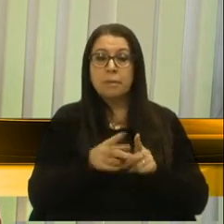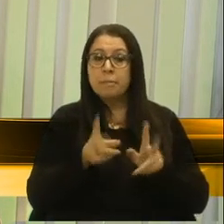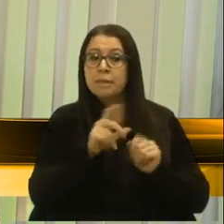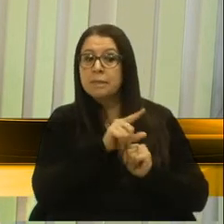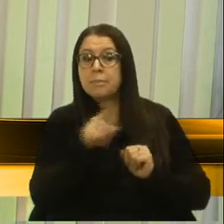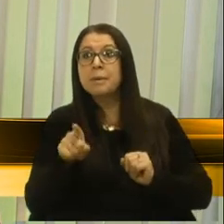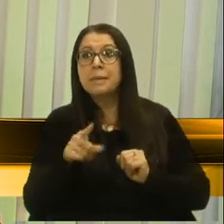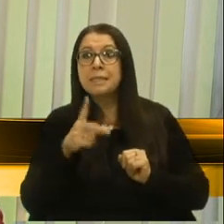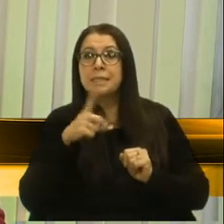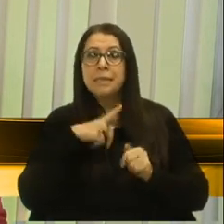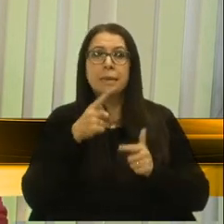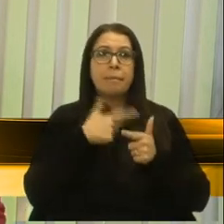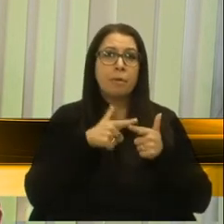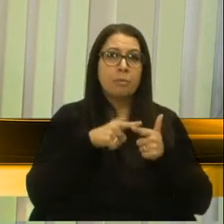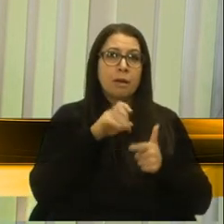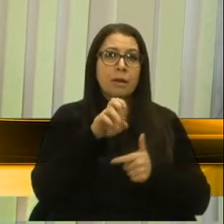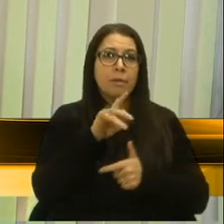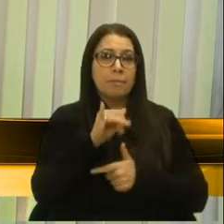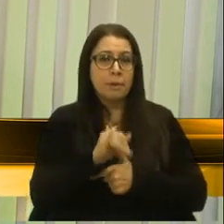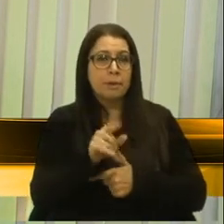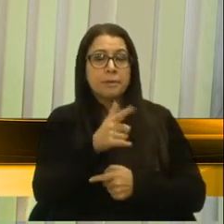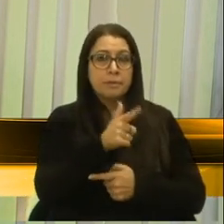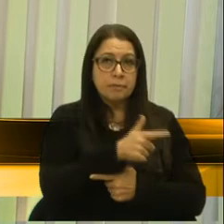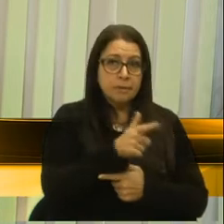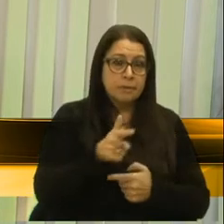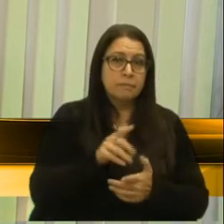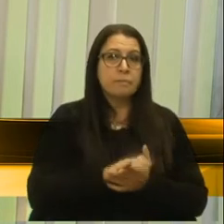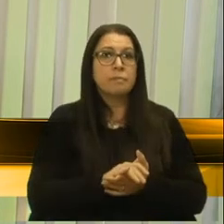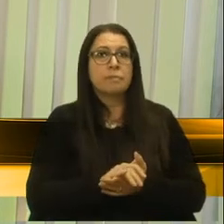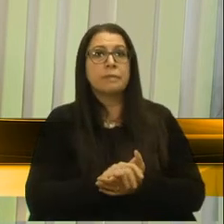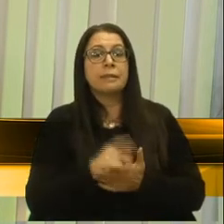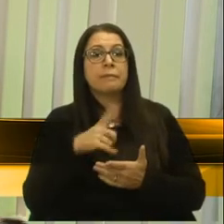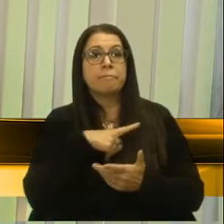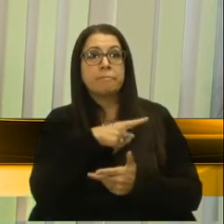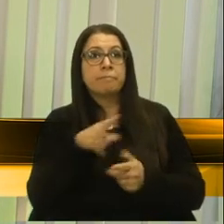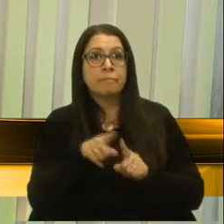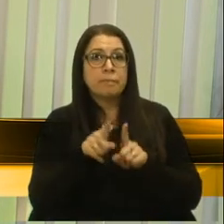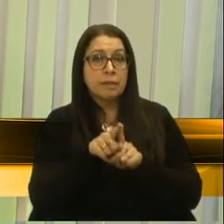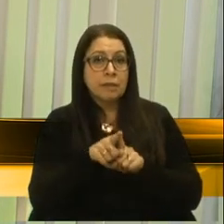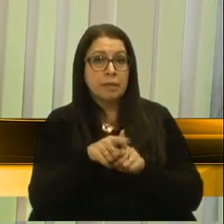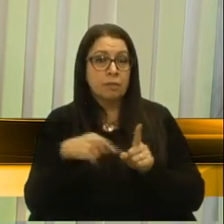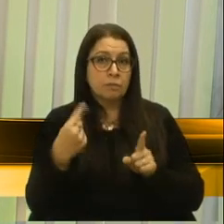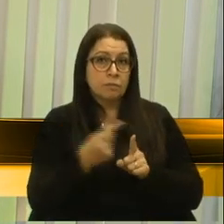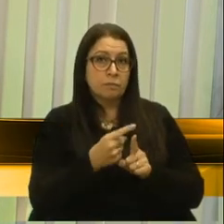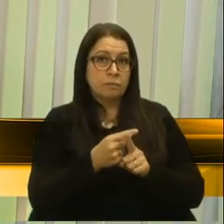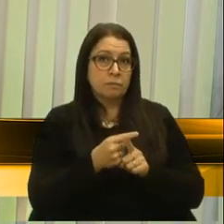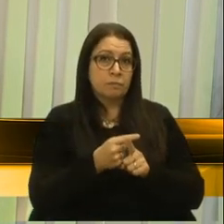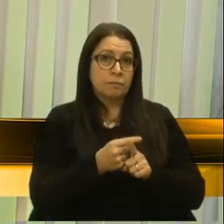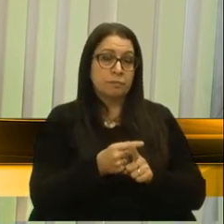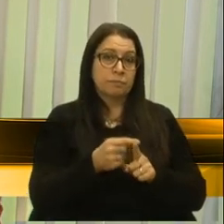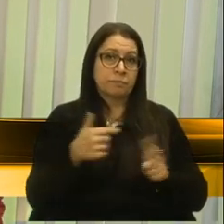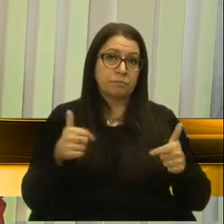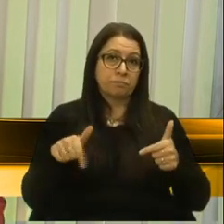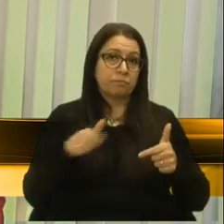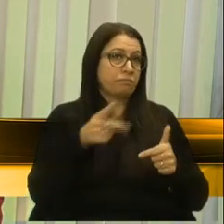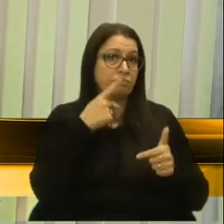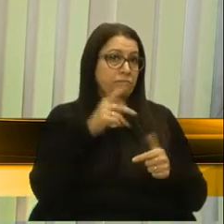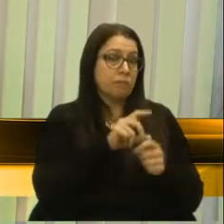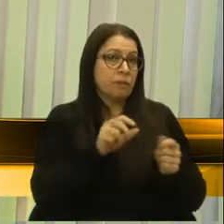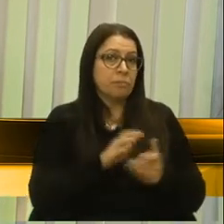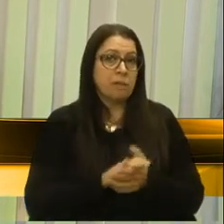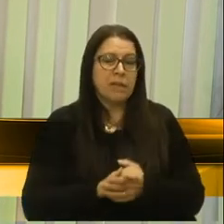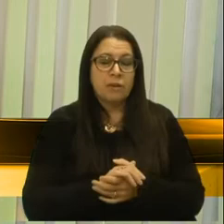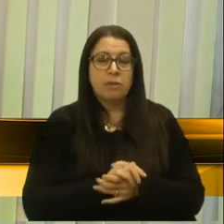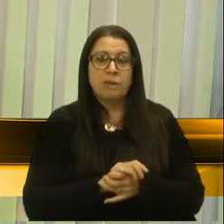se existe problemas de EPI, se não existe, também ver as condições de trabalho, porque não se fala muito, né, sobre